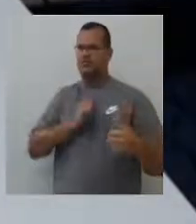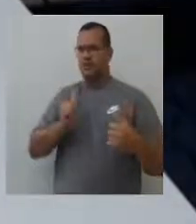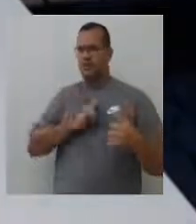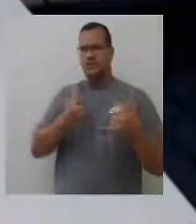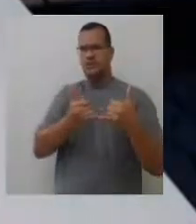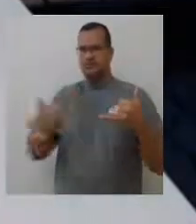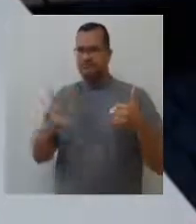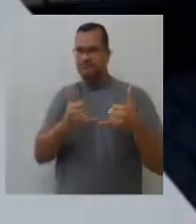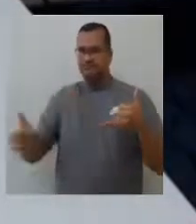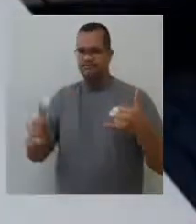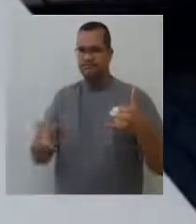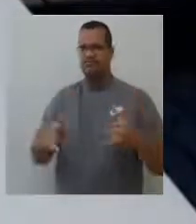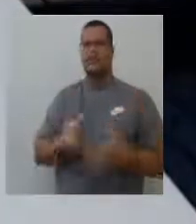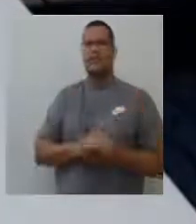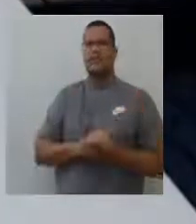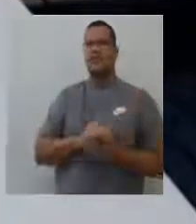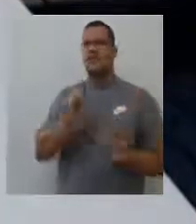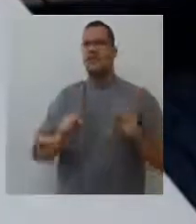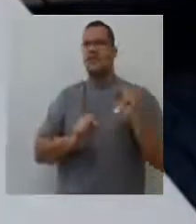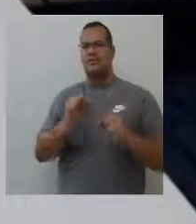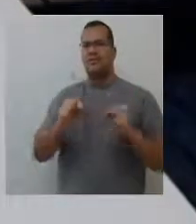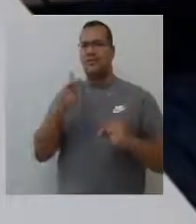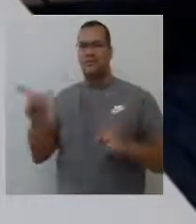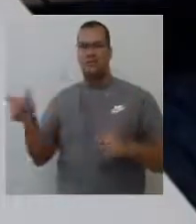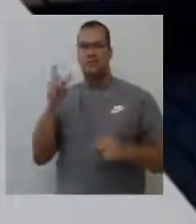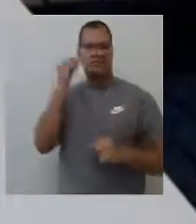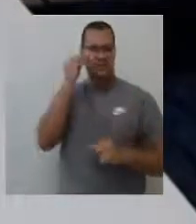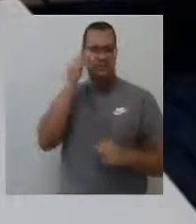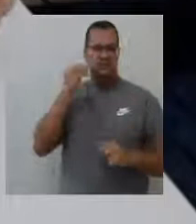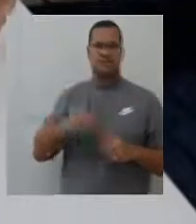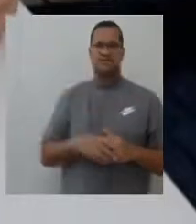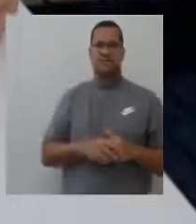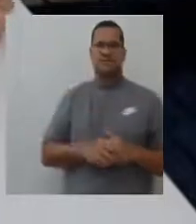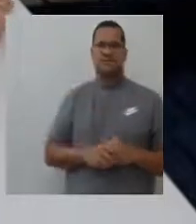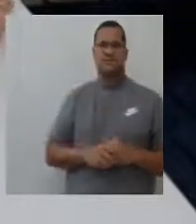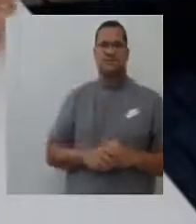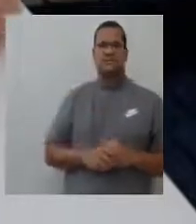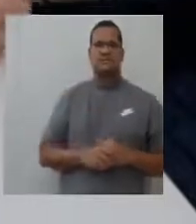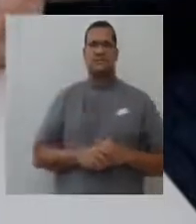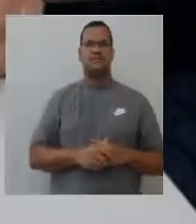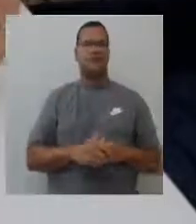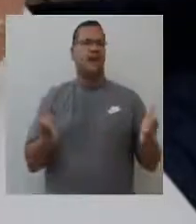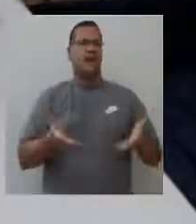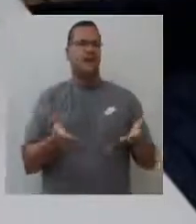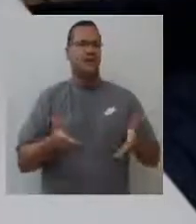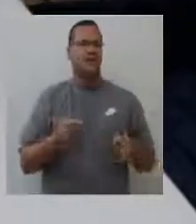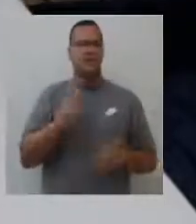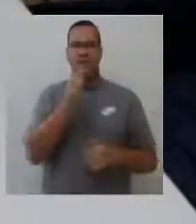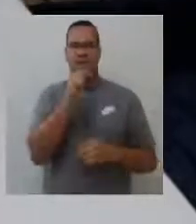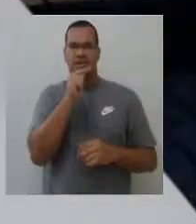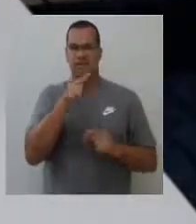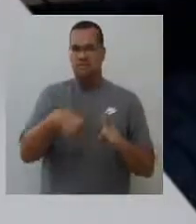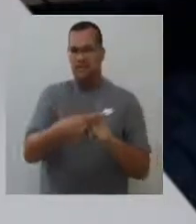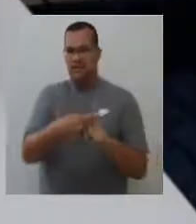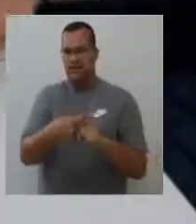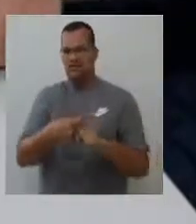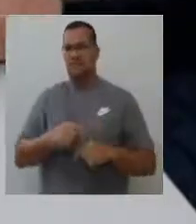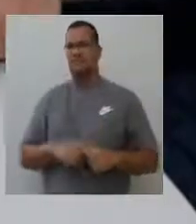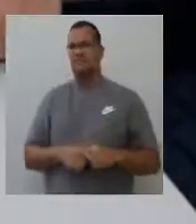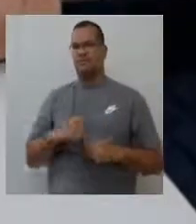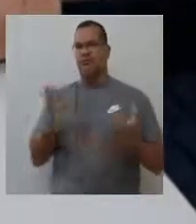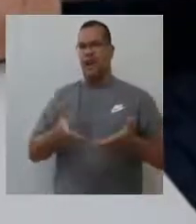de eletricidade. Agora vamos fazer outro teste. Vou pegar e colocar mais água aqui. Vamos fazer